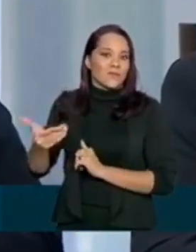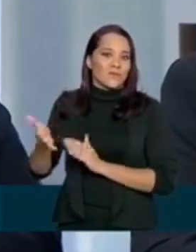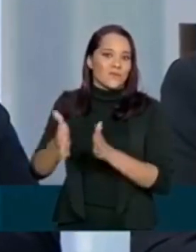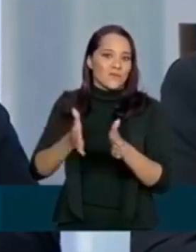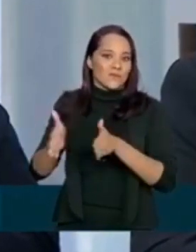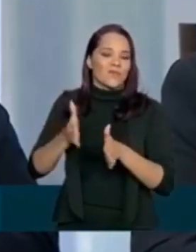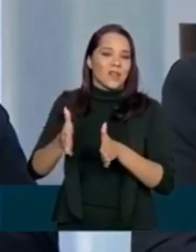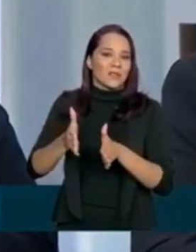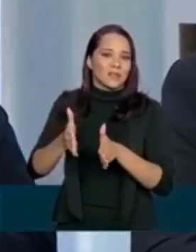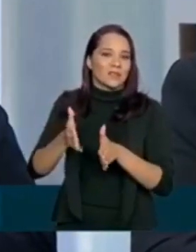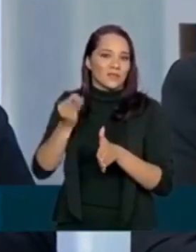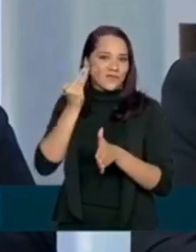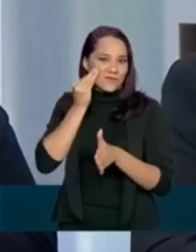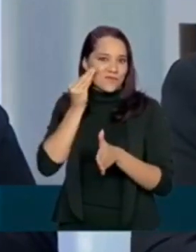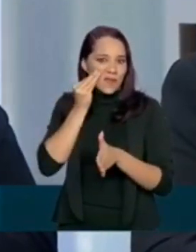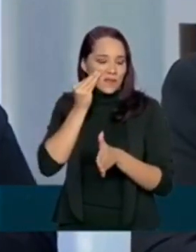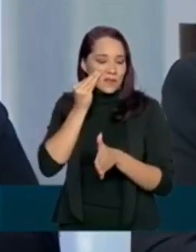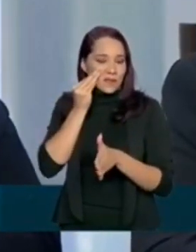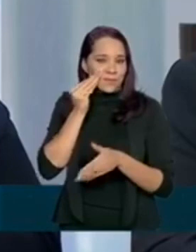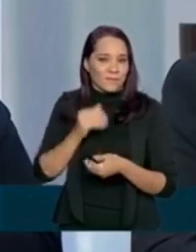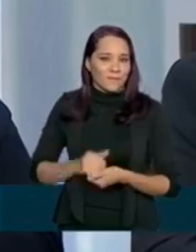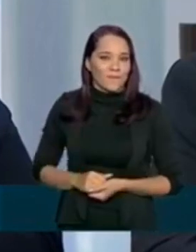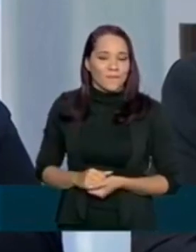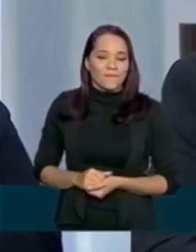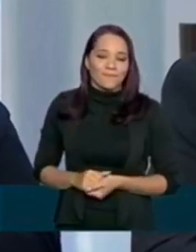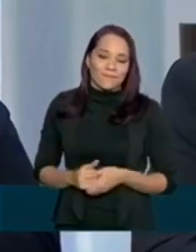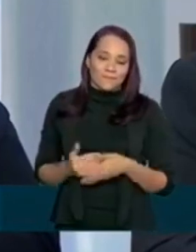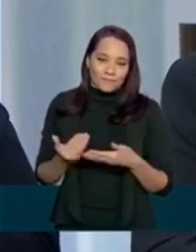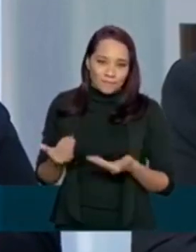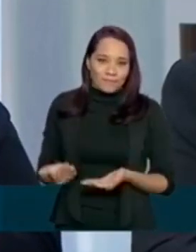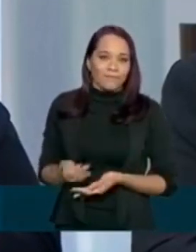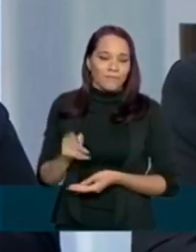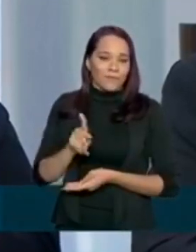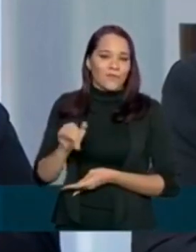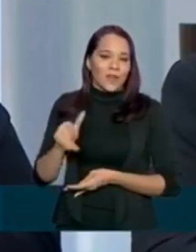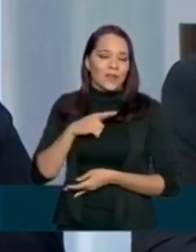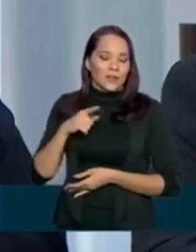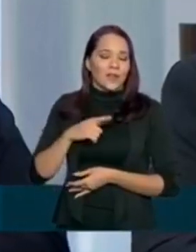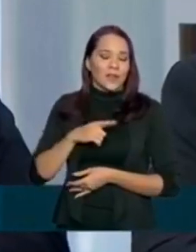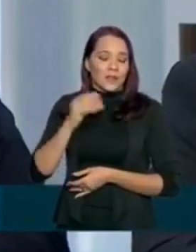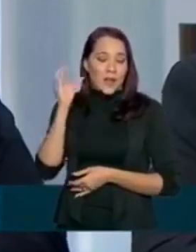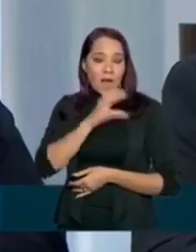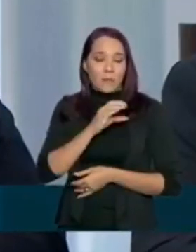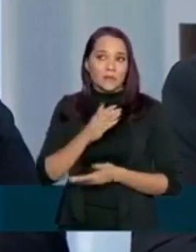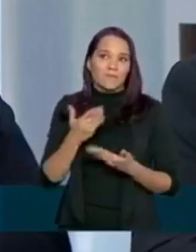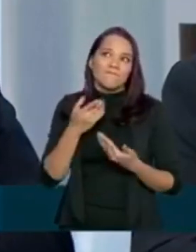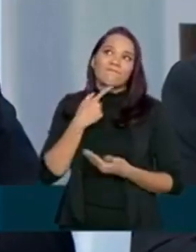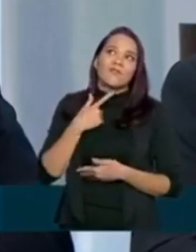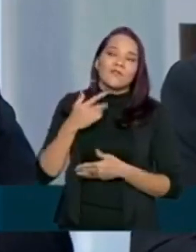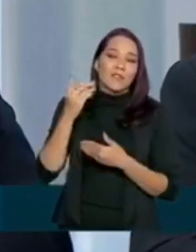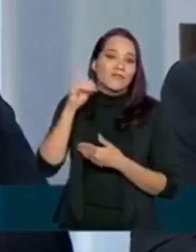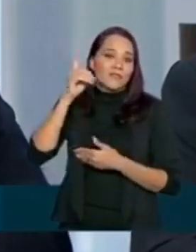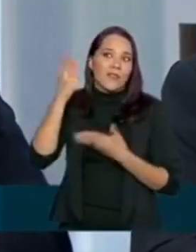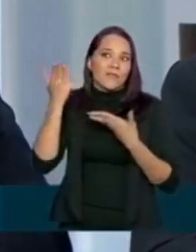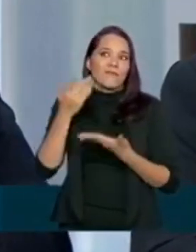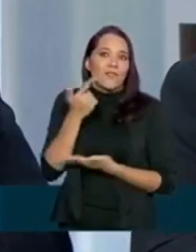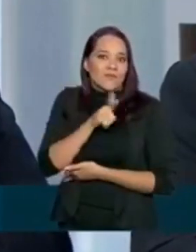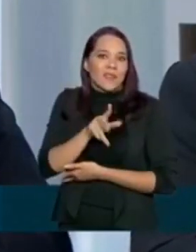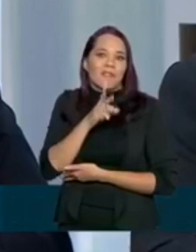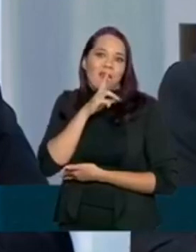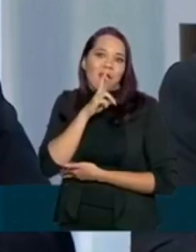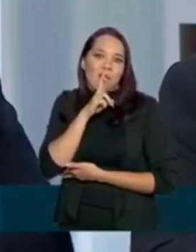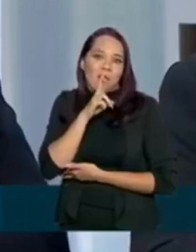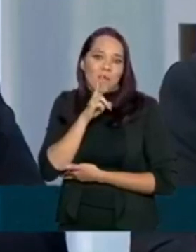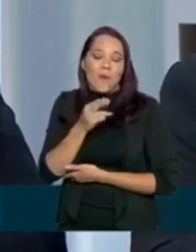é testes clínicos e com isso nós teremos muito em breve se deus quiser aí um um remédio